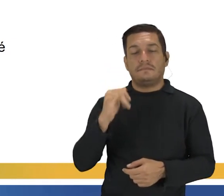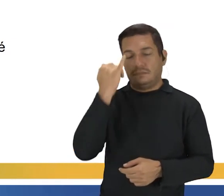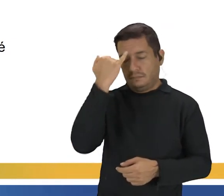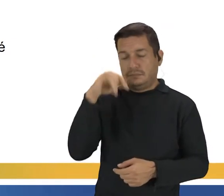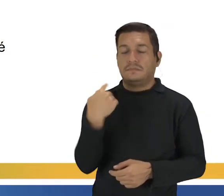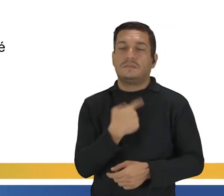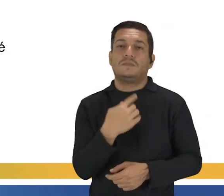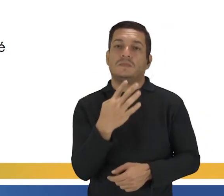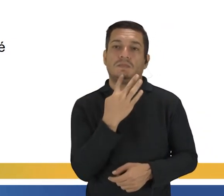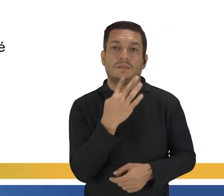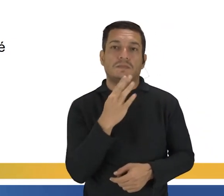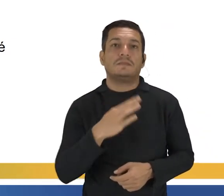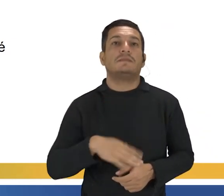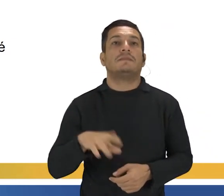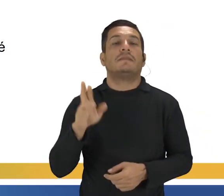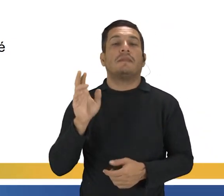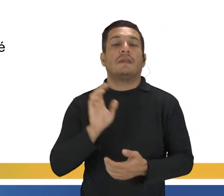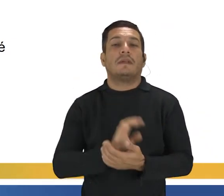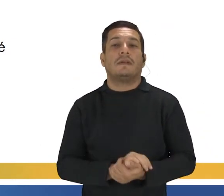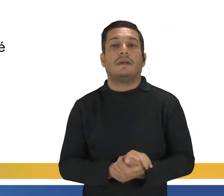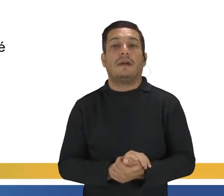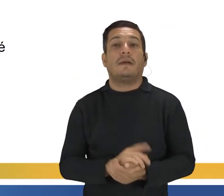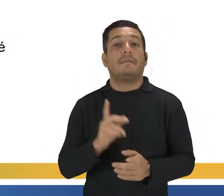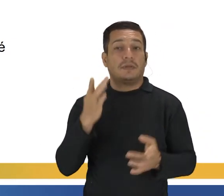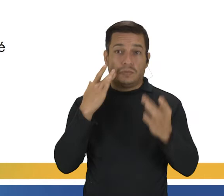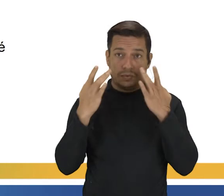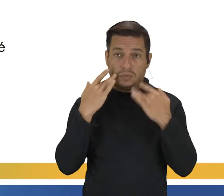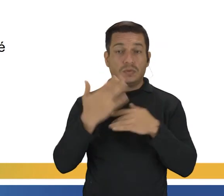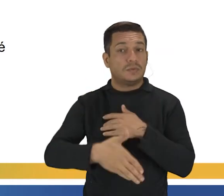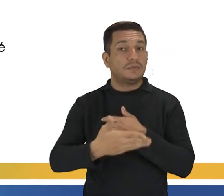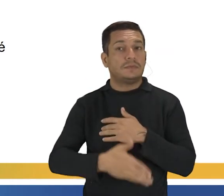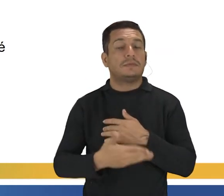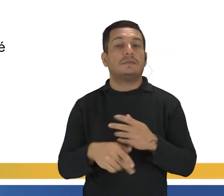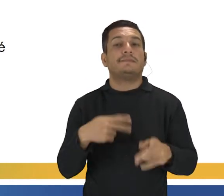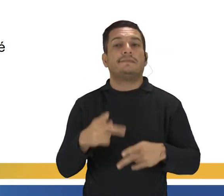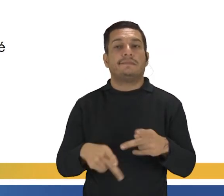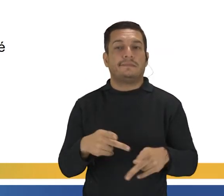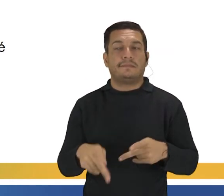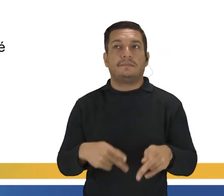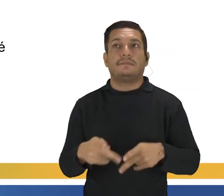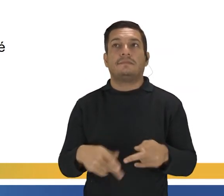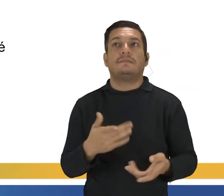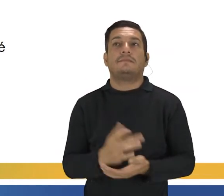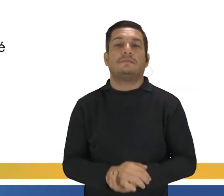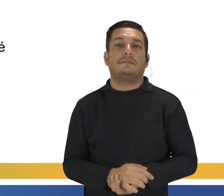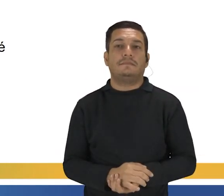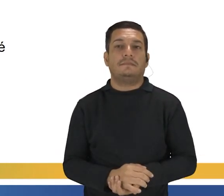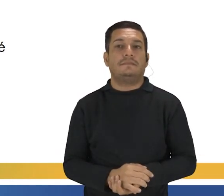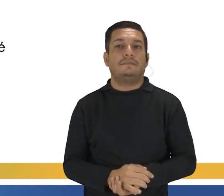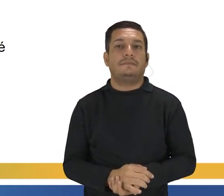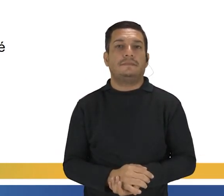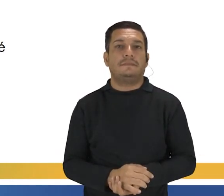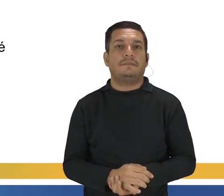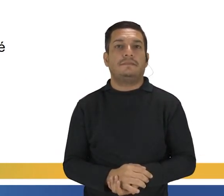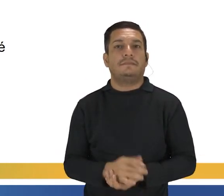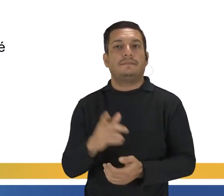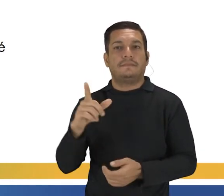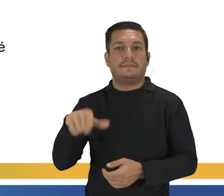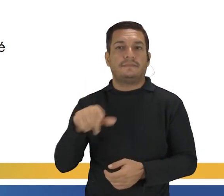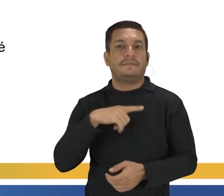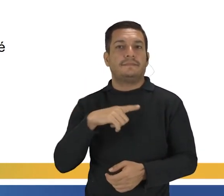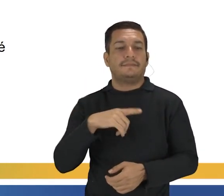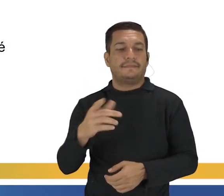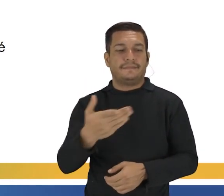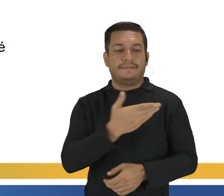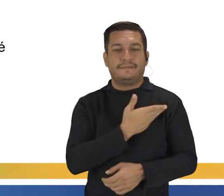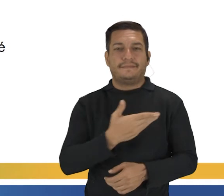já conhece do Romeu e Julieta para o teatro de rua, popularizou, né, essa história e foi ao